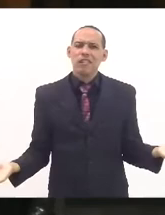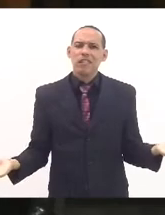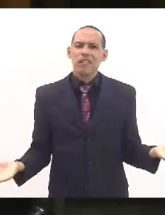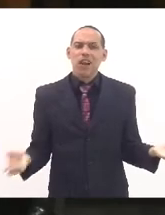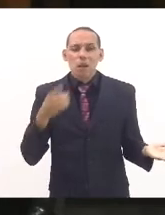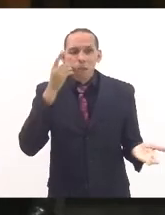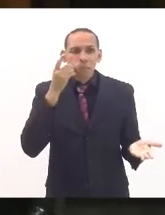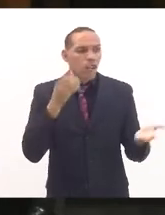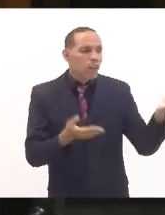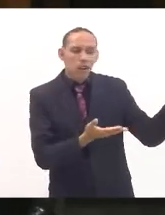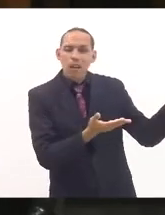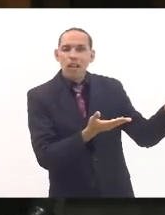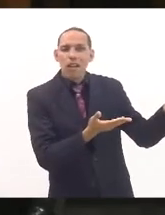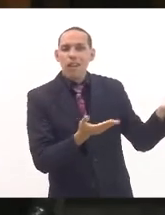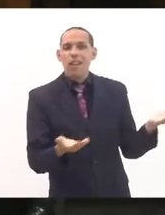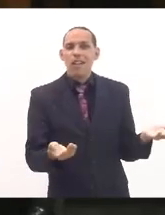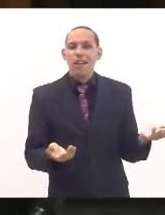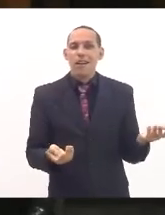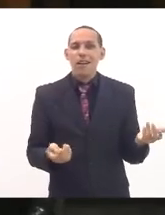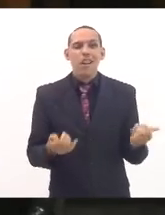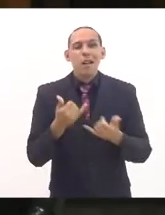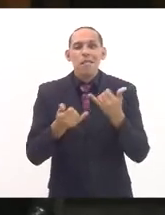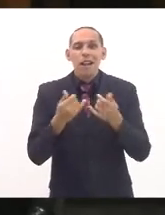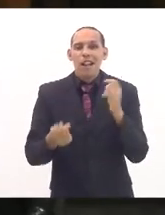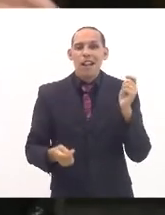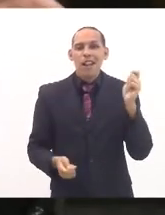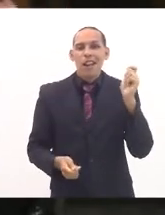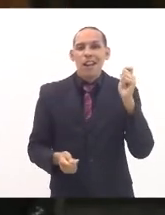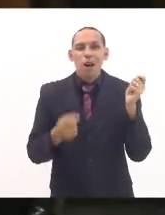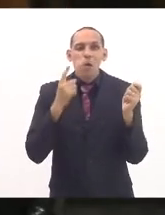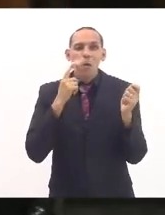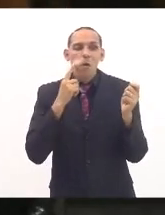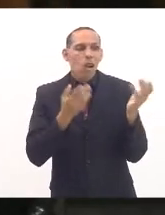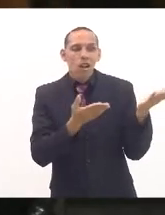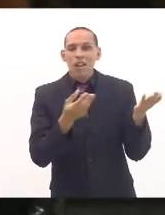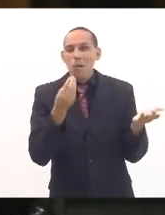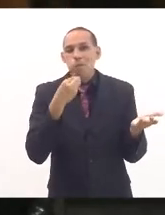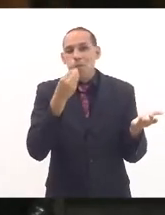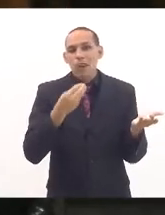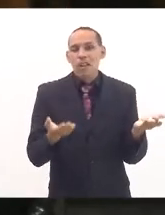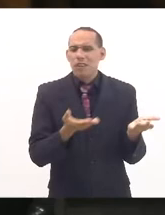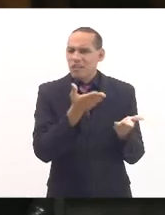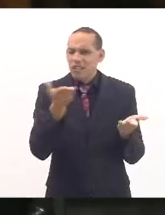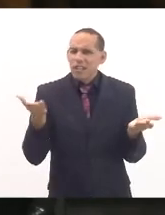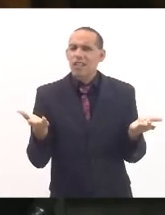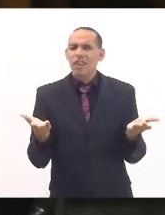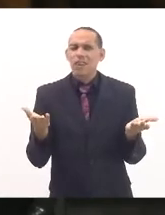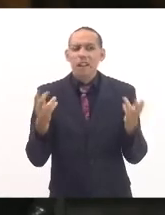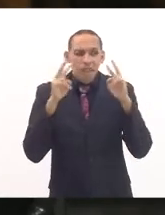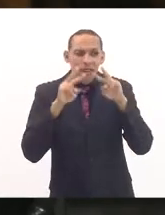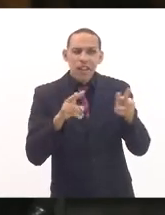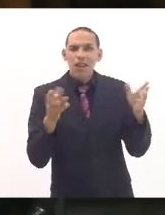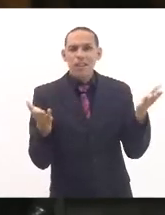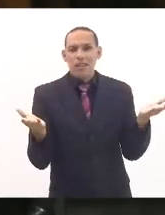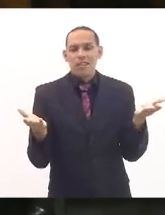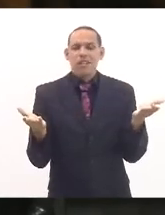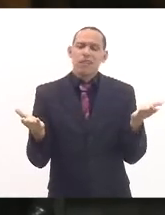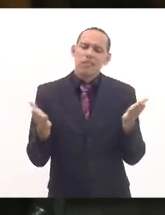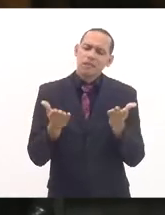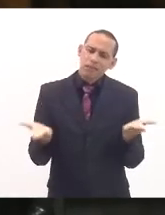deputada está aqui ao meu lado, né, brincando com a bala, e está consumindo bala. Então, vocês estão aí, estão assistindo. Então,